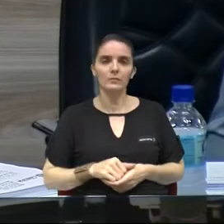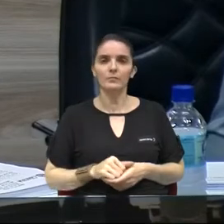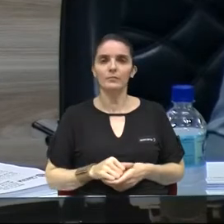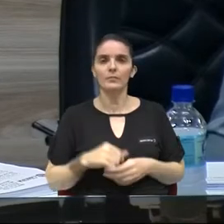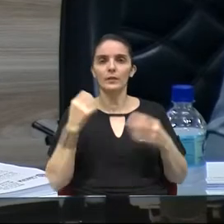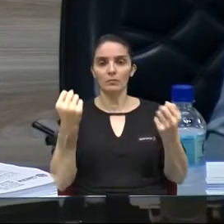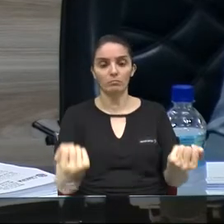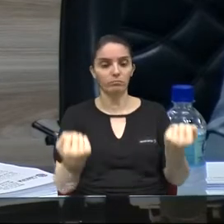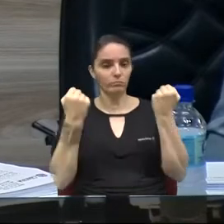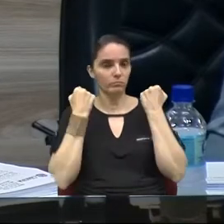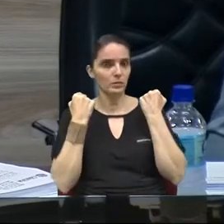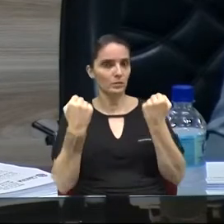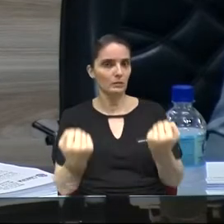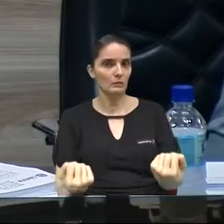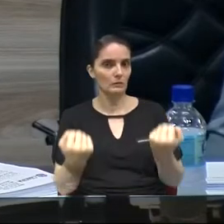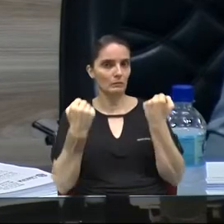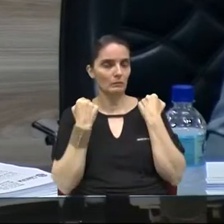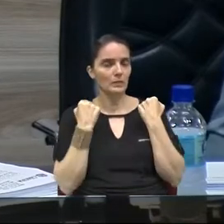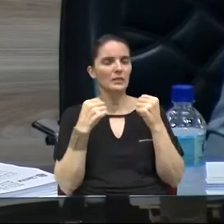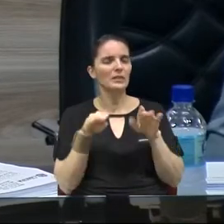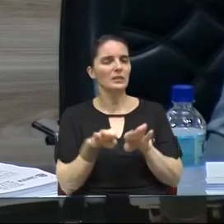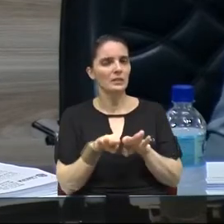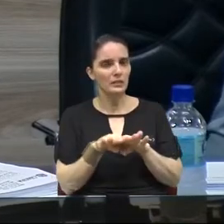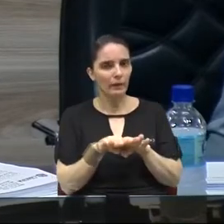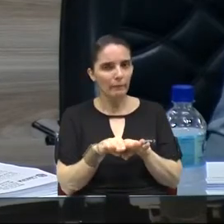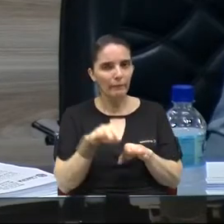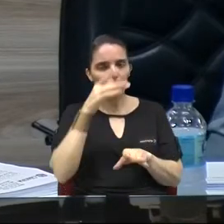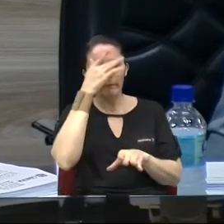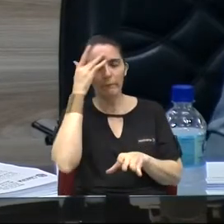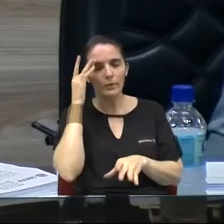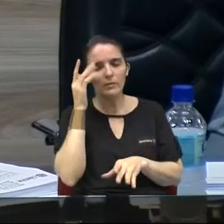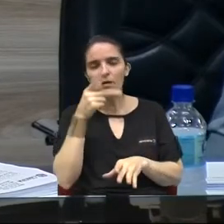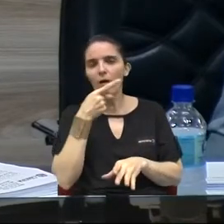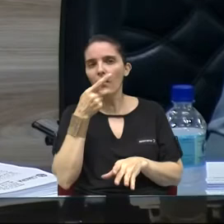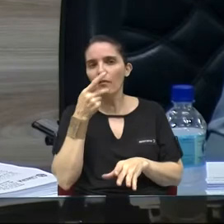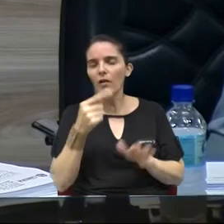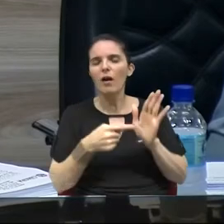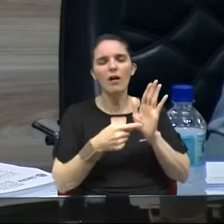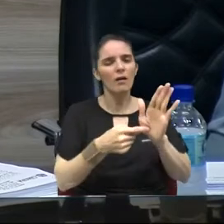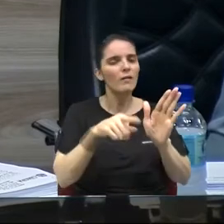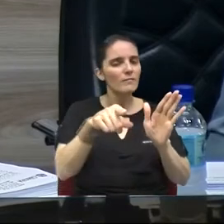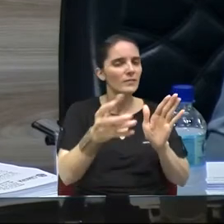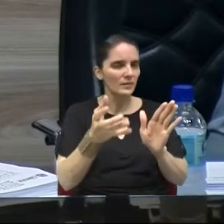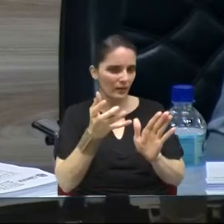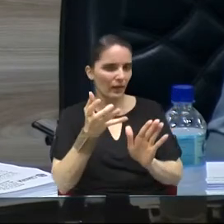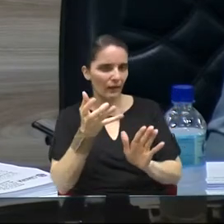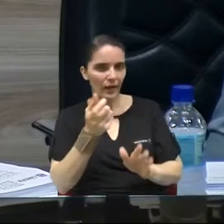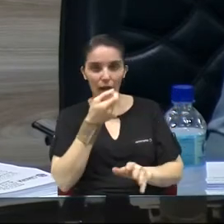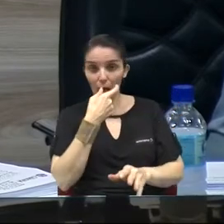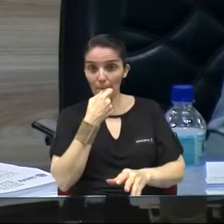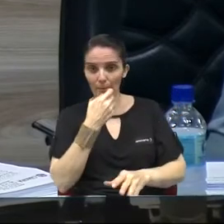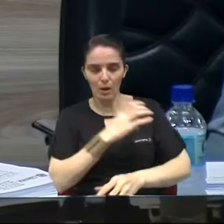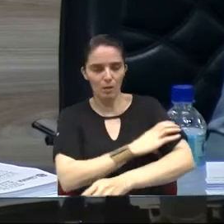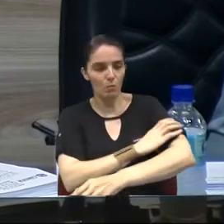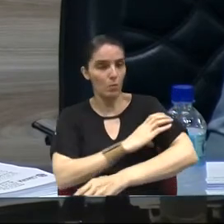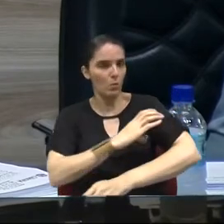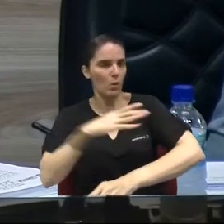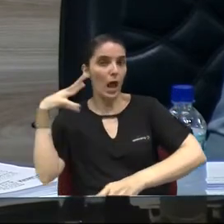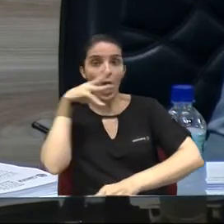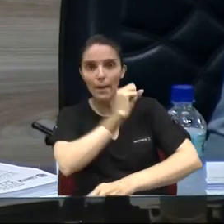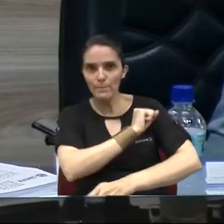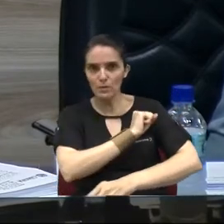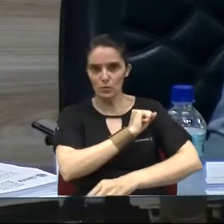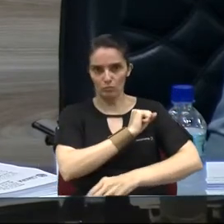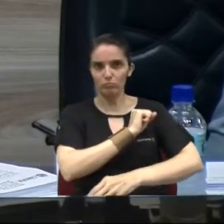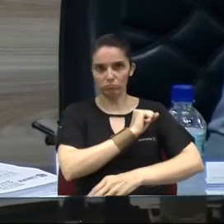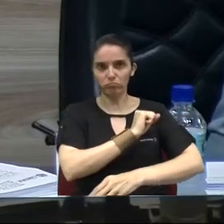academia, vem o oferecimento dessas outras substâncias para que esse desempenho, esse crescimento da musculatura seja